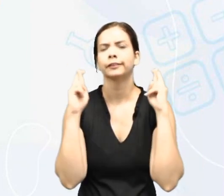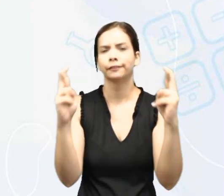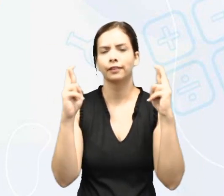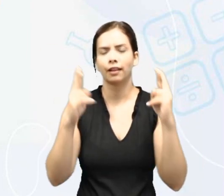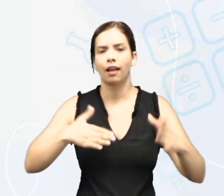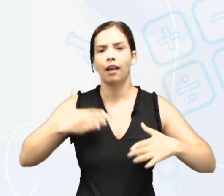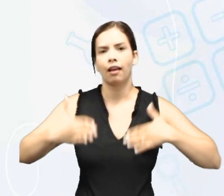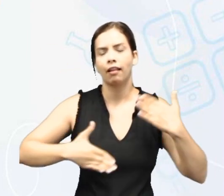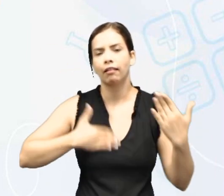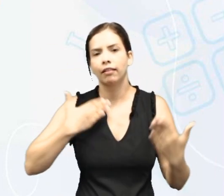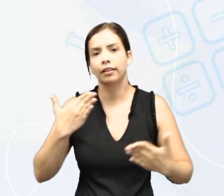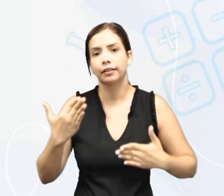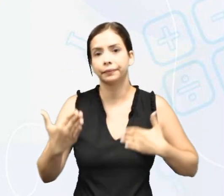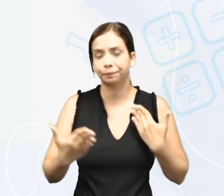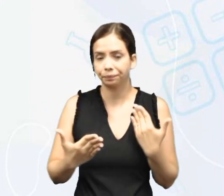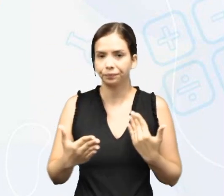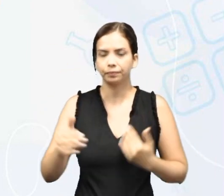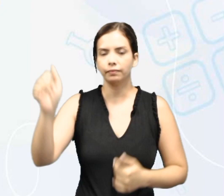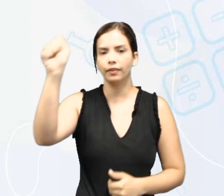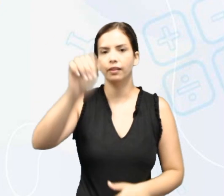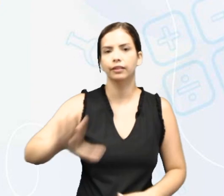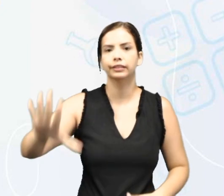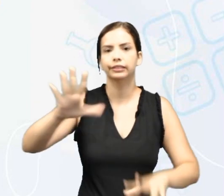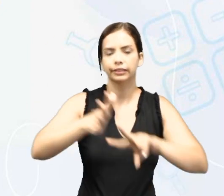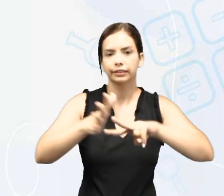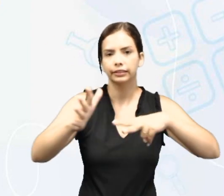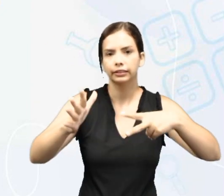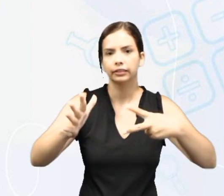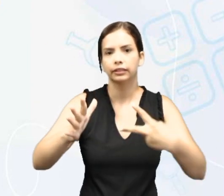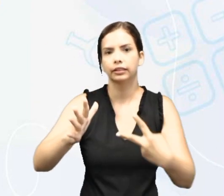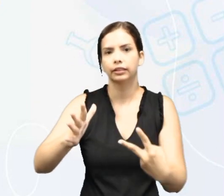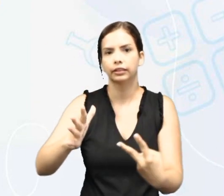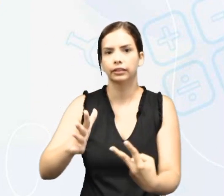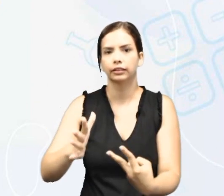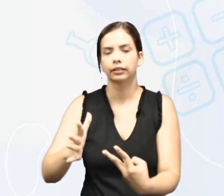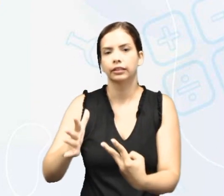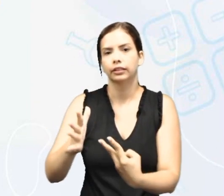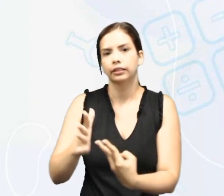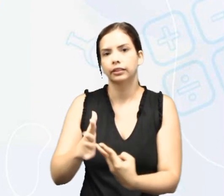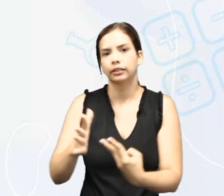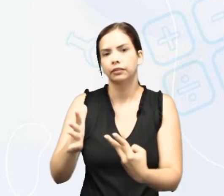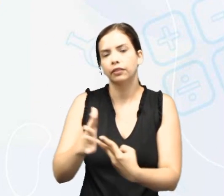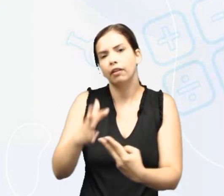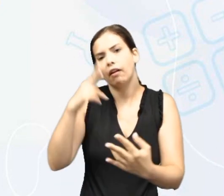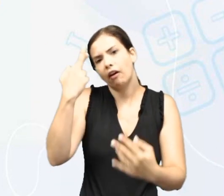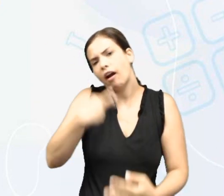também covardia. Na Ásia ele já vai ter um sentido sagrado, imperial. Então,